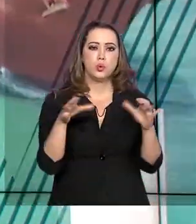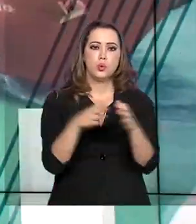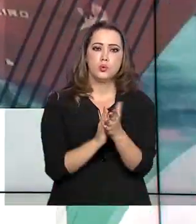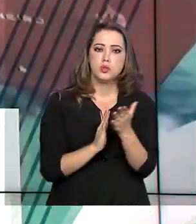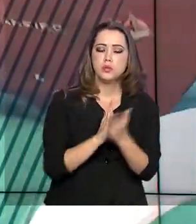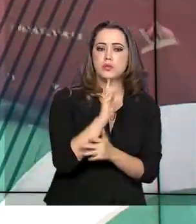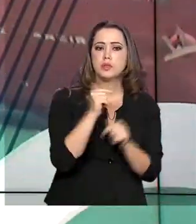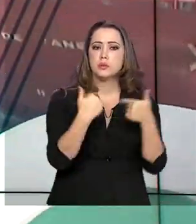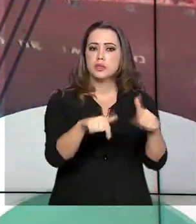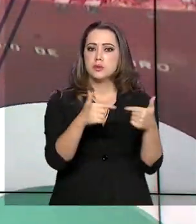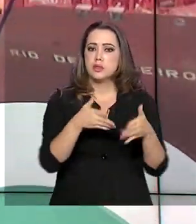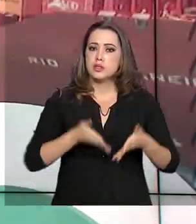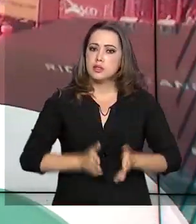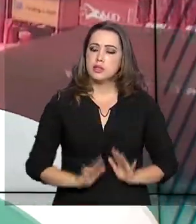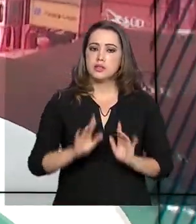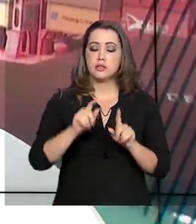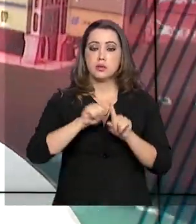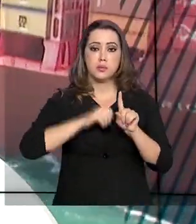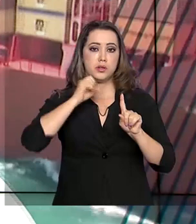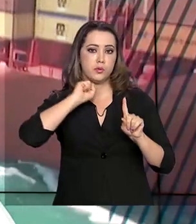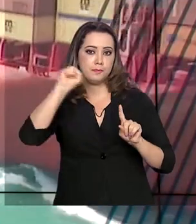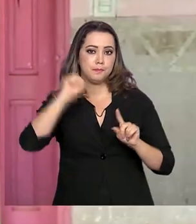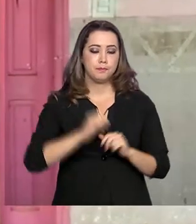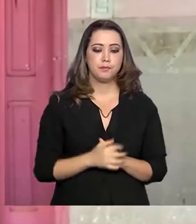trabalhadores que nasceram em abril.